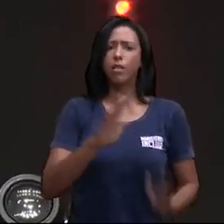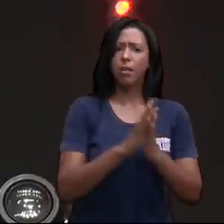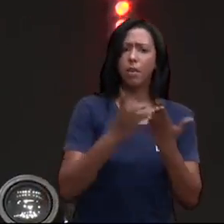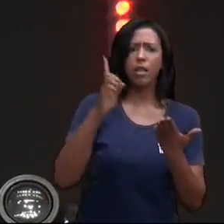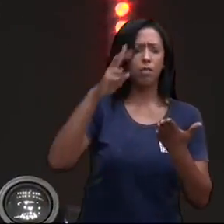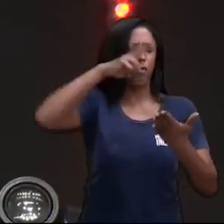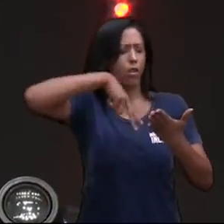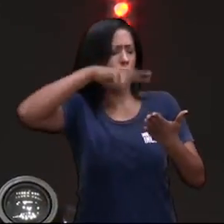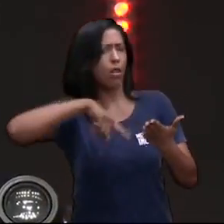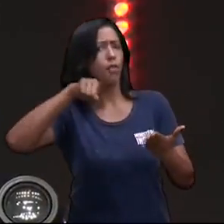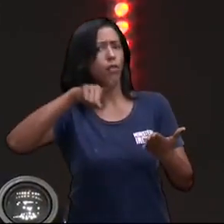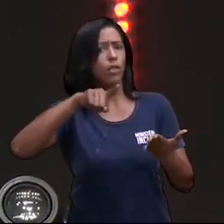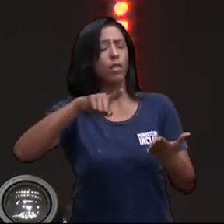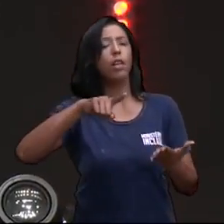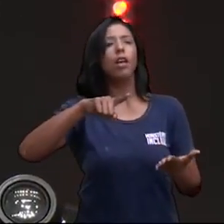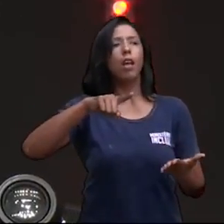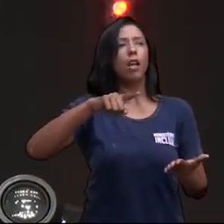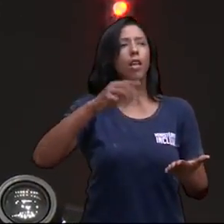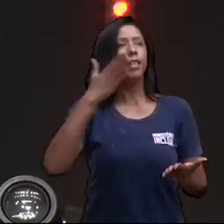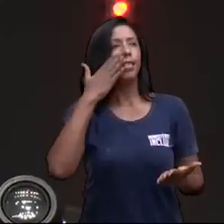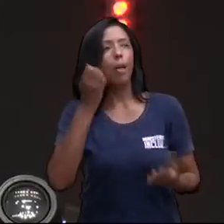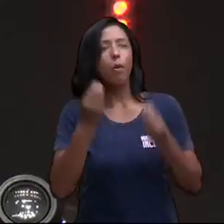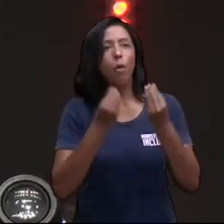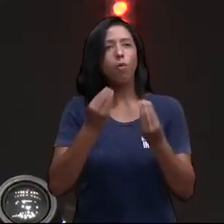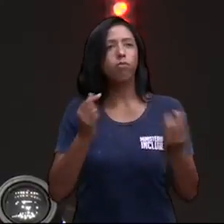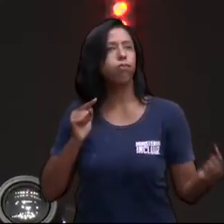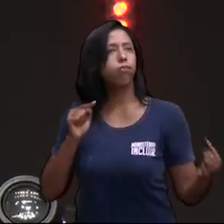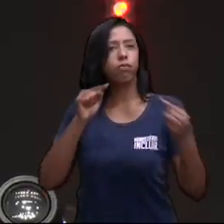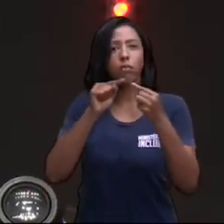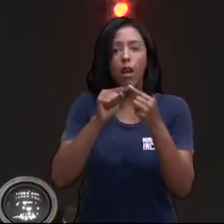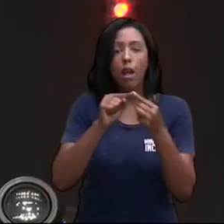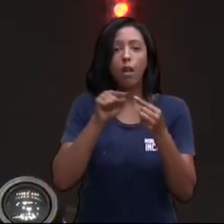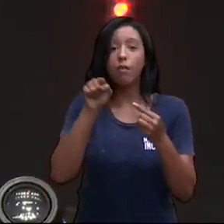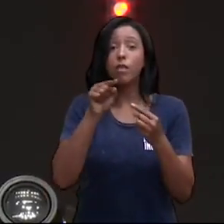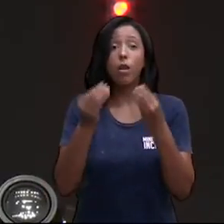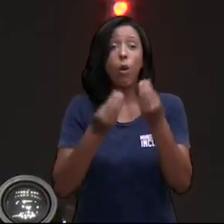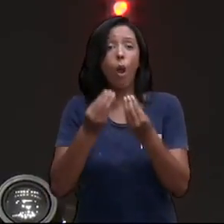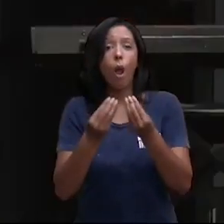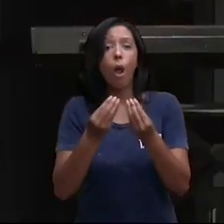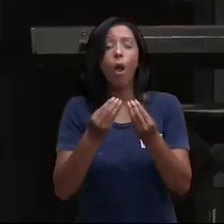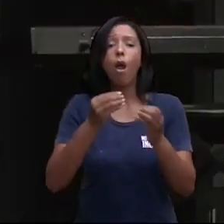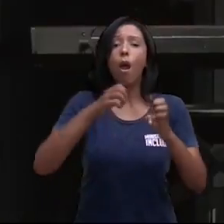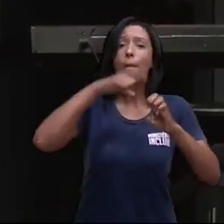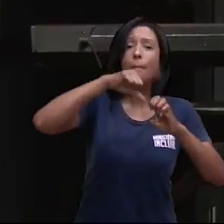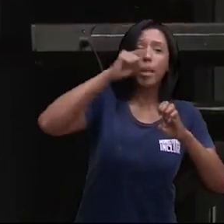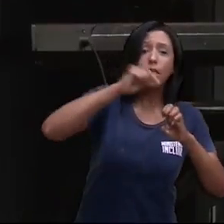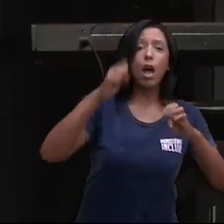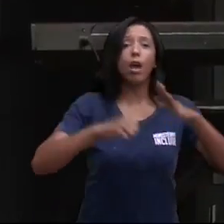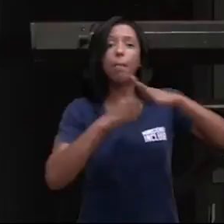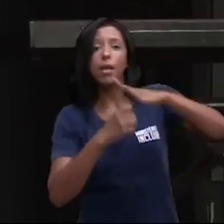Bíblia você começa a ter discernimento e propósito para aquilo que você está empreendendo para que você tá estudando